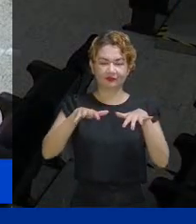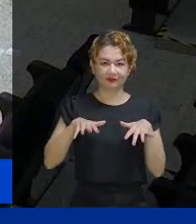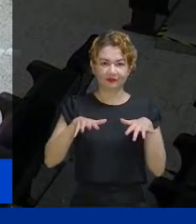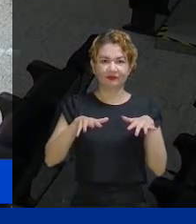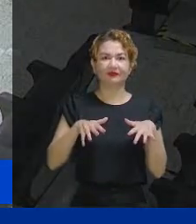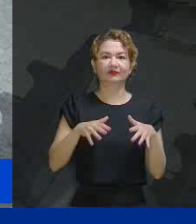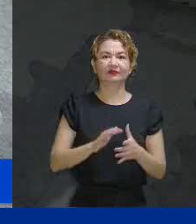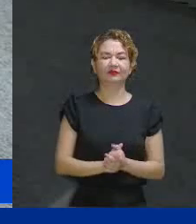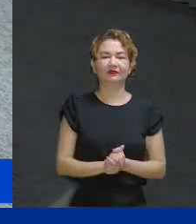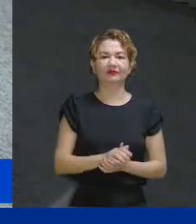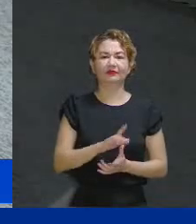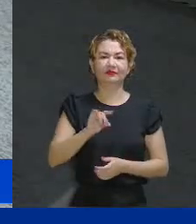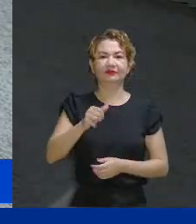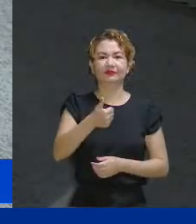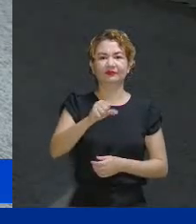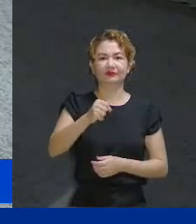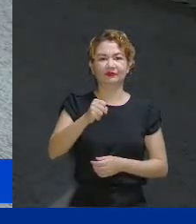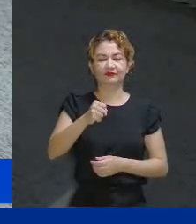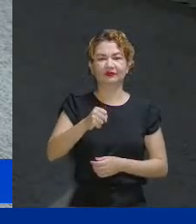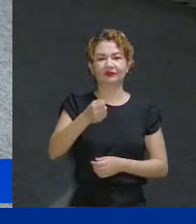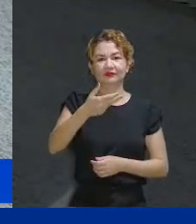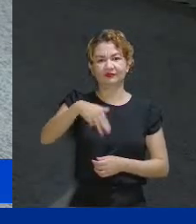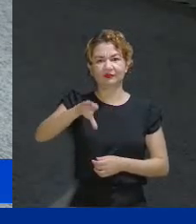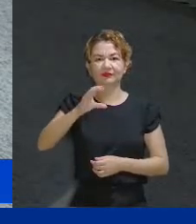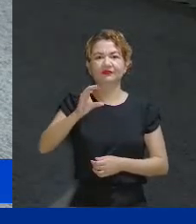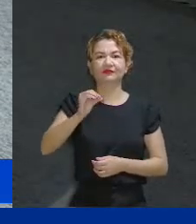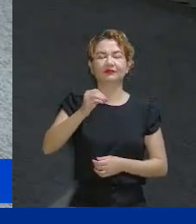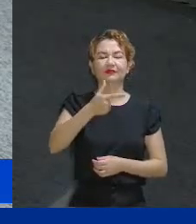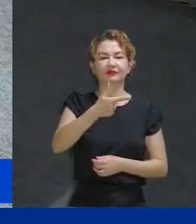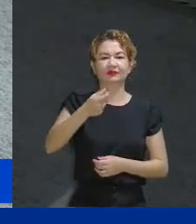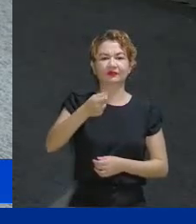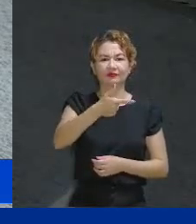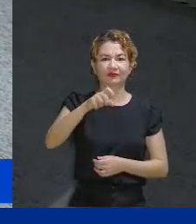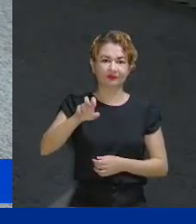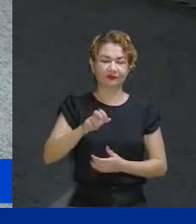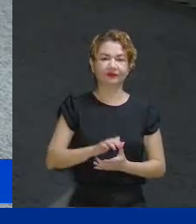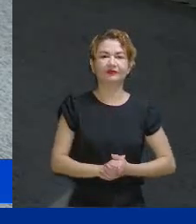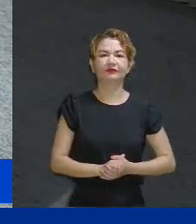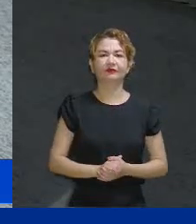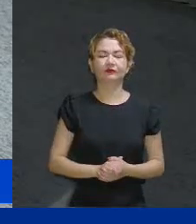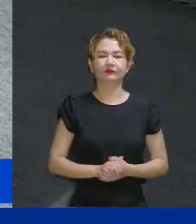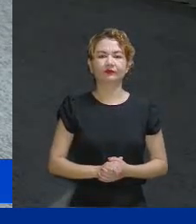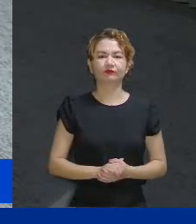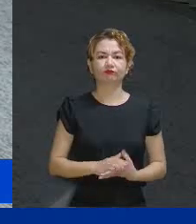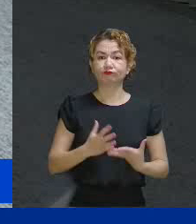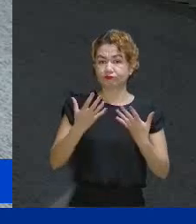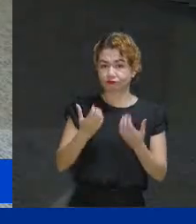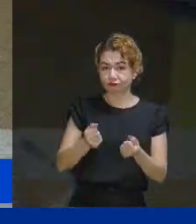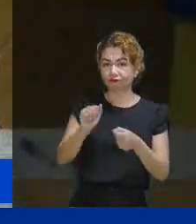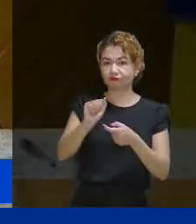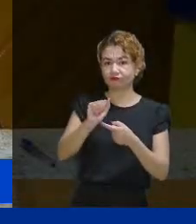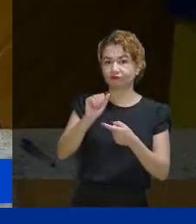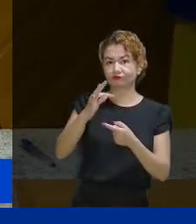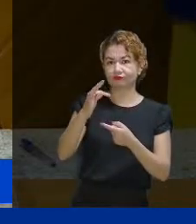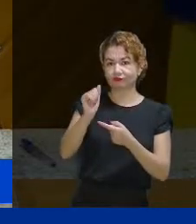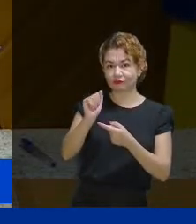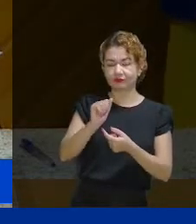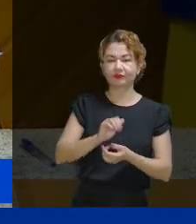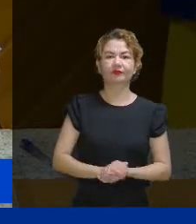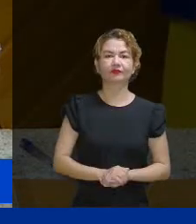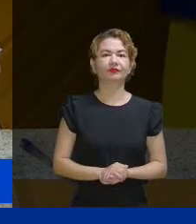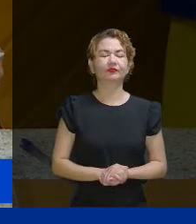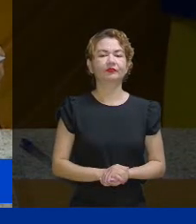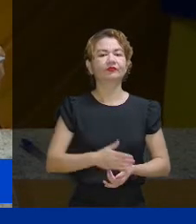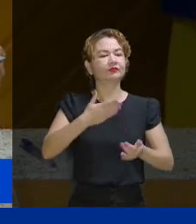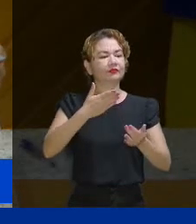do TRAP, no canto direito inferior, janela de Libras com intérprete. Perguntando se há algum óbice à aprovação.